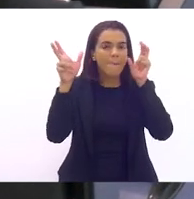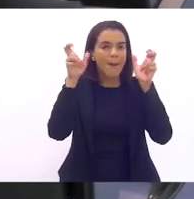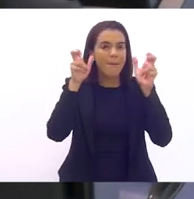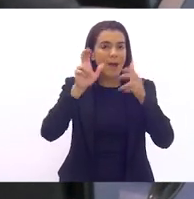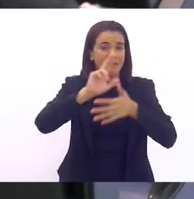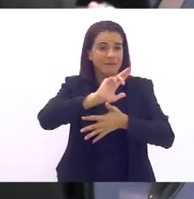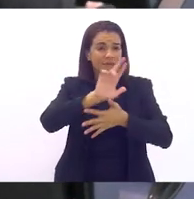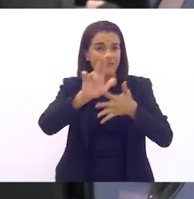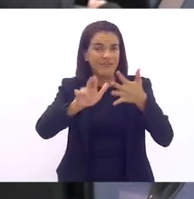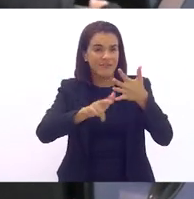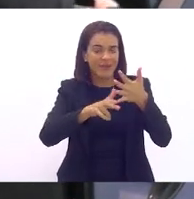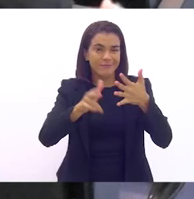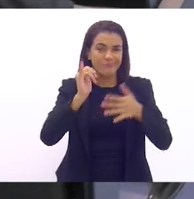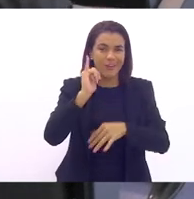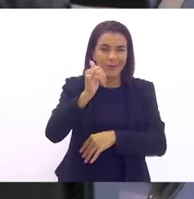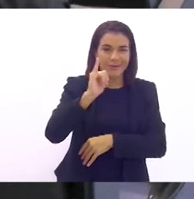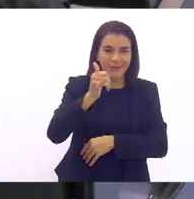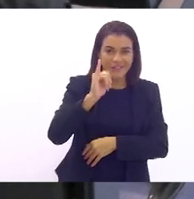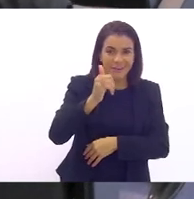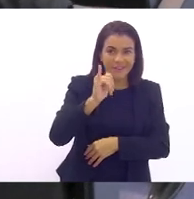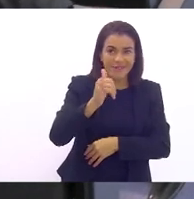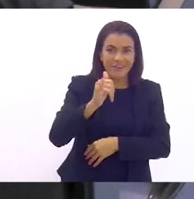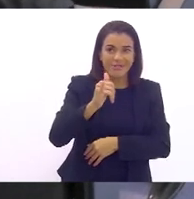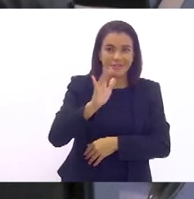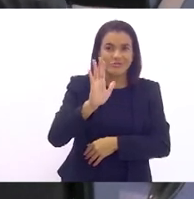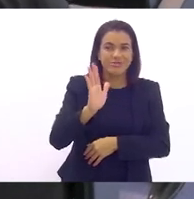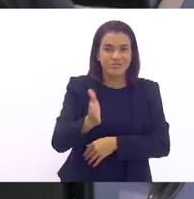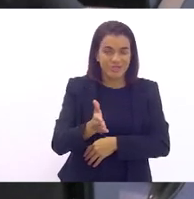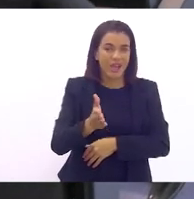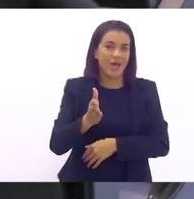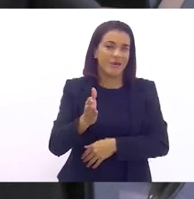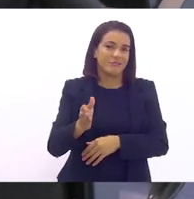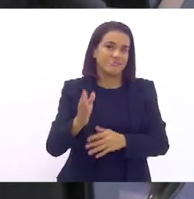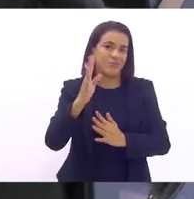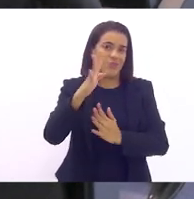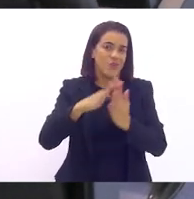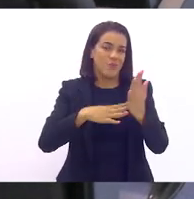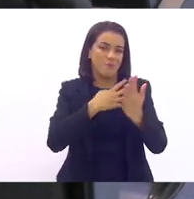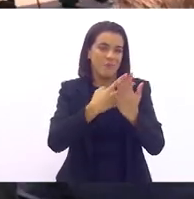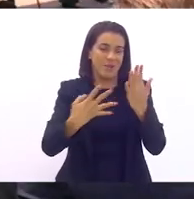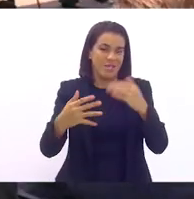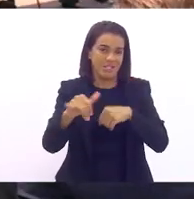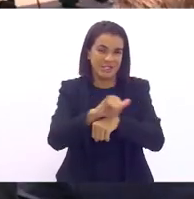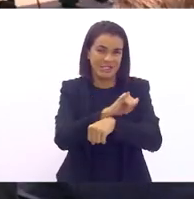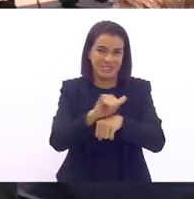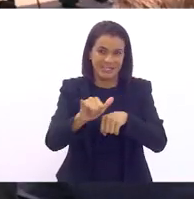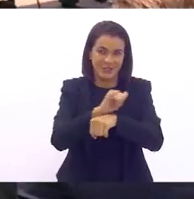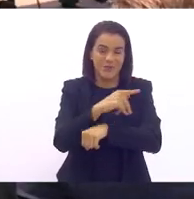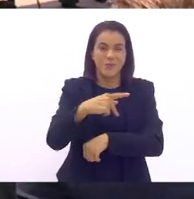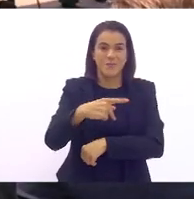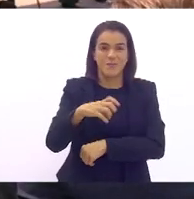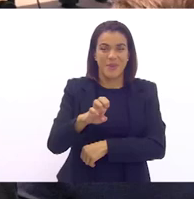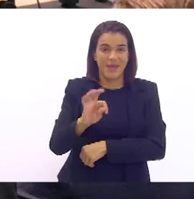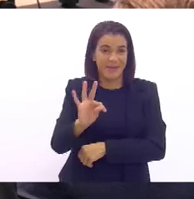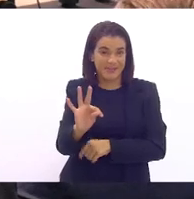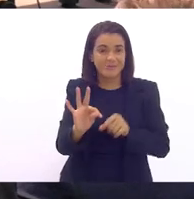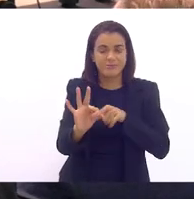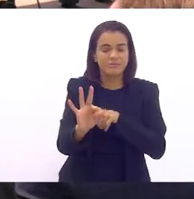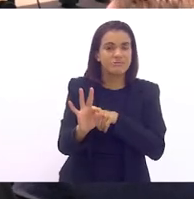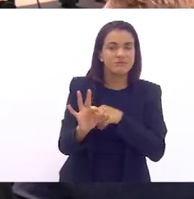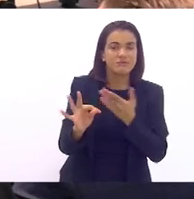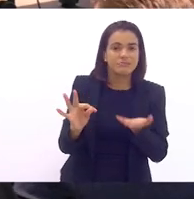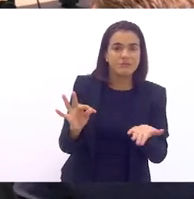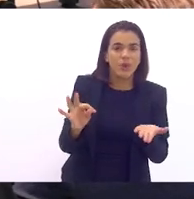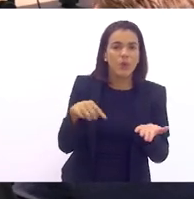tá dito aqui tá estabelecido no no plano estratégico então o que que nós